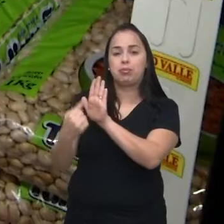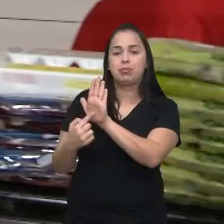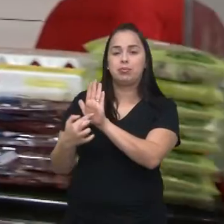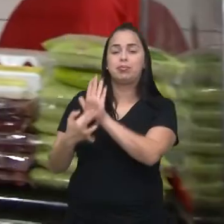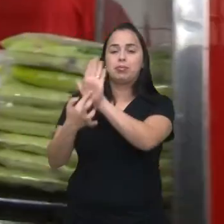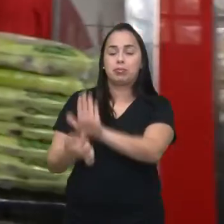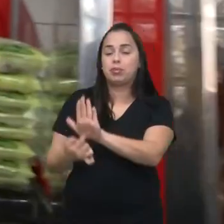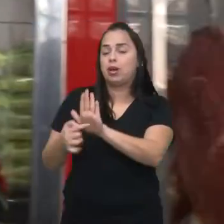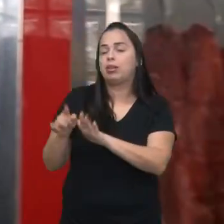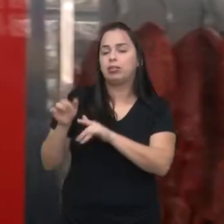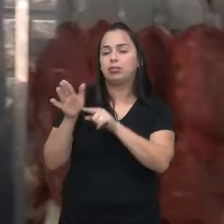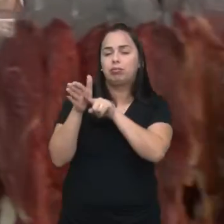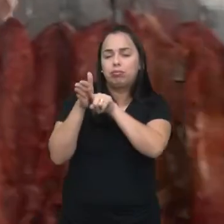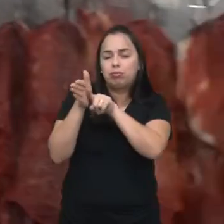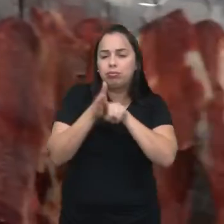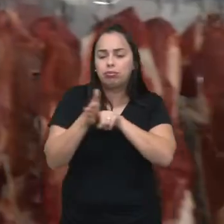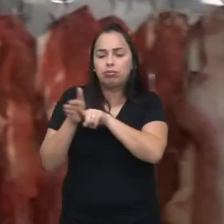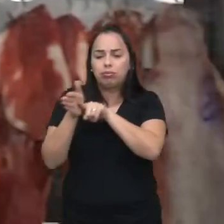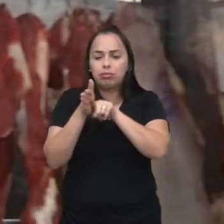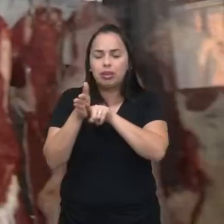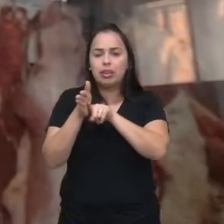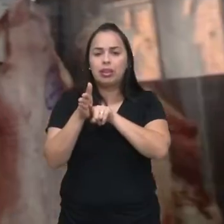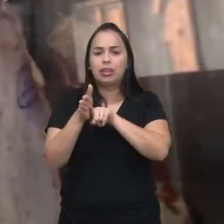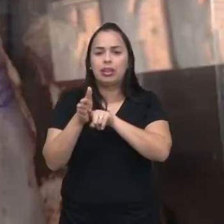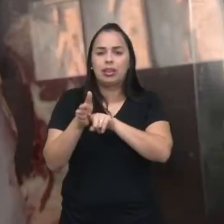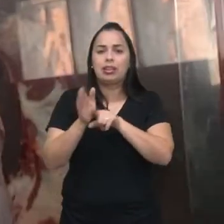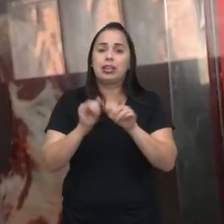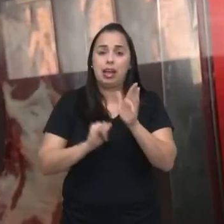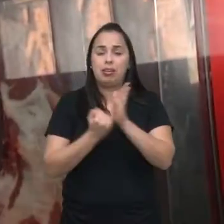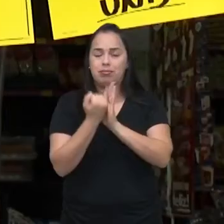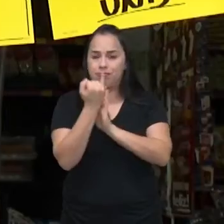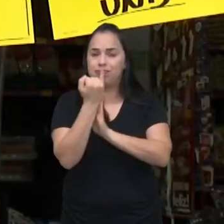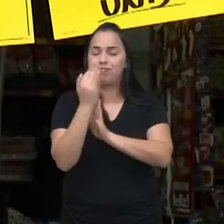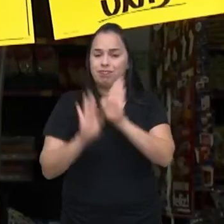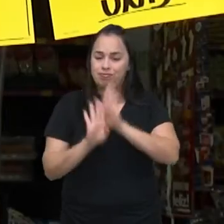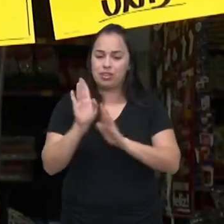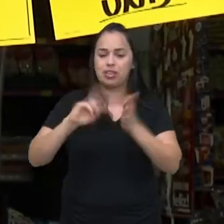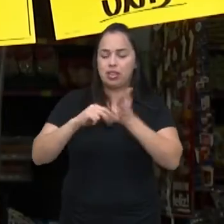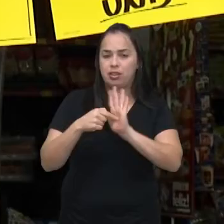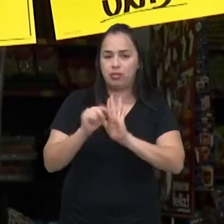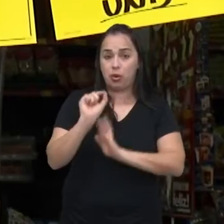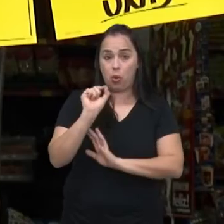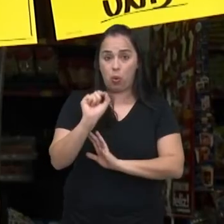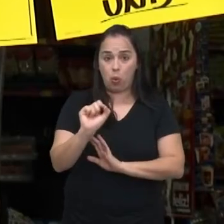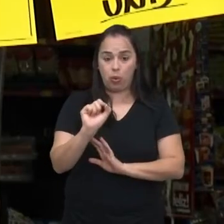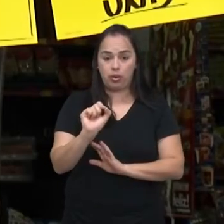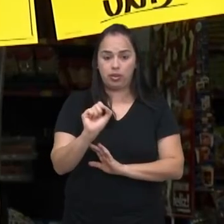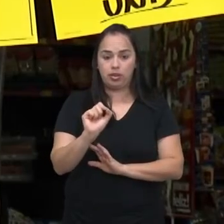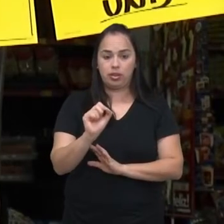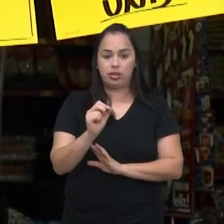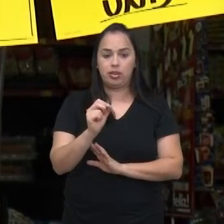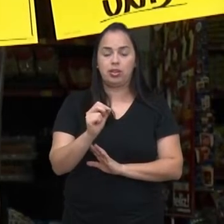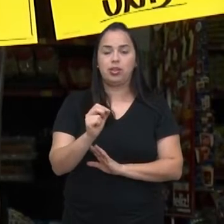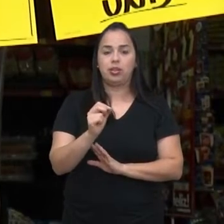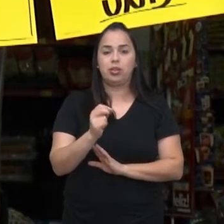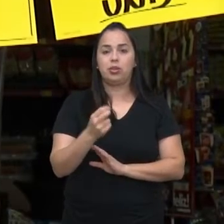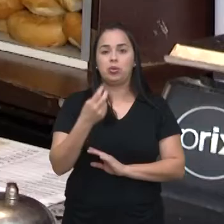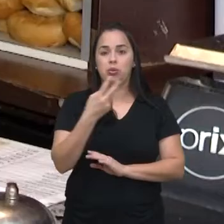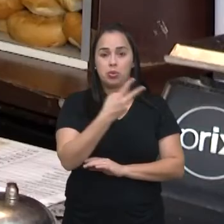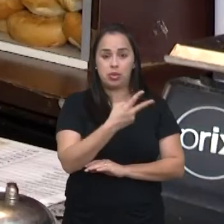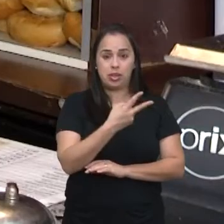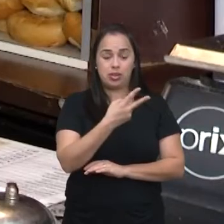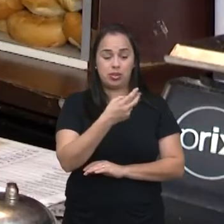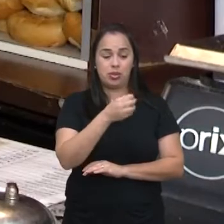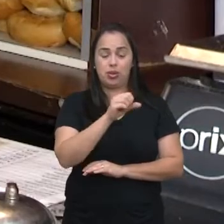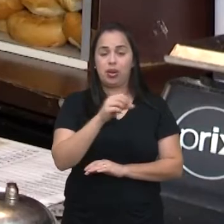ipca-15 considerado uma a inflação oficial no país isso quer dizer que 289 de um